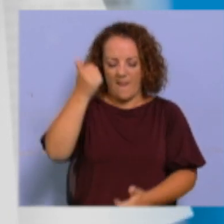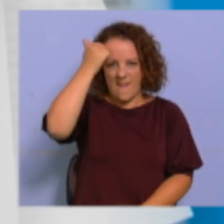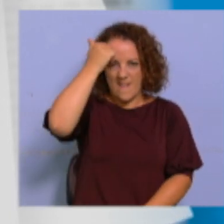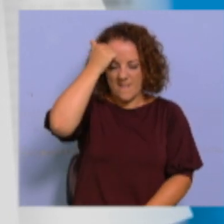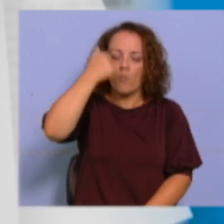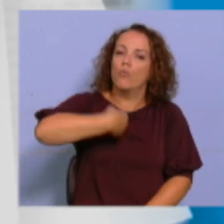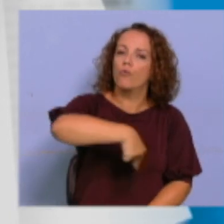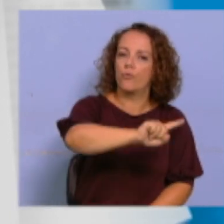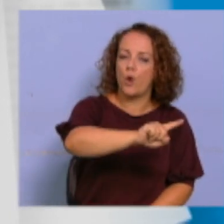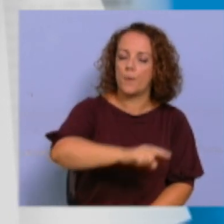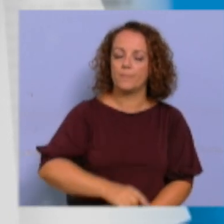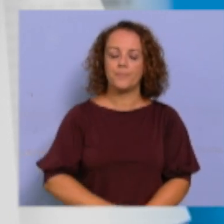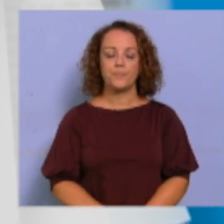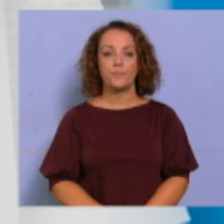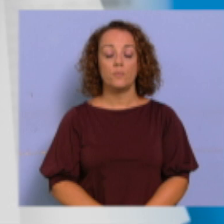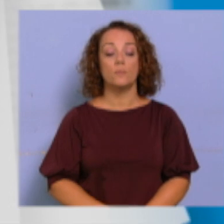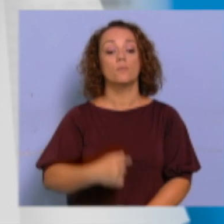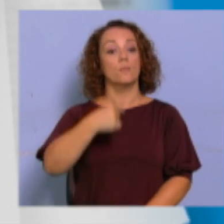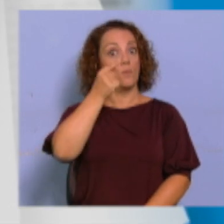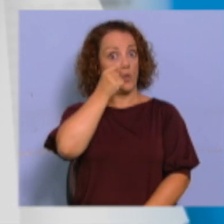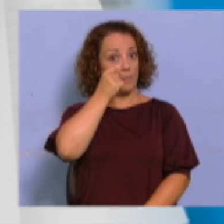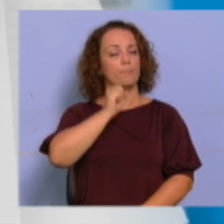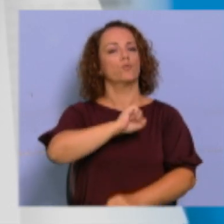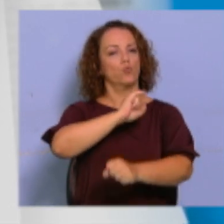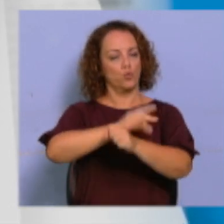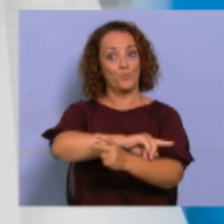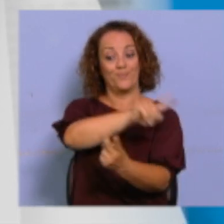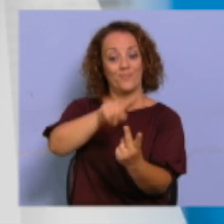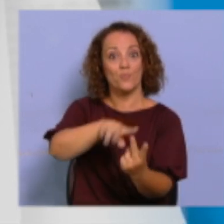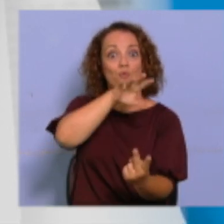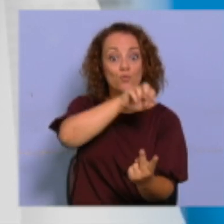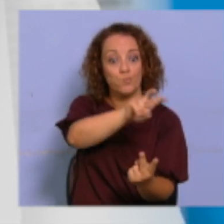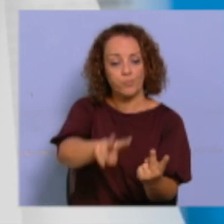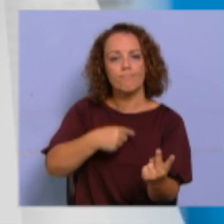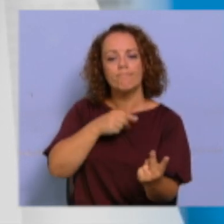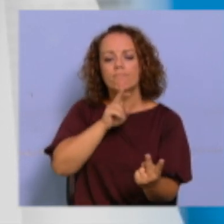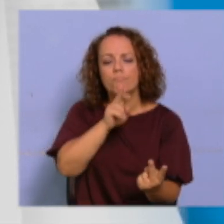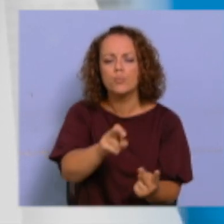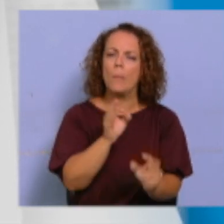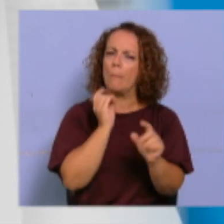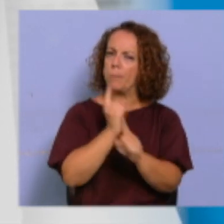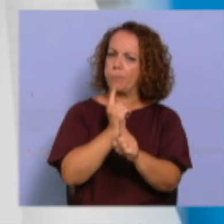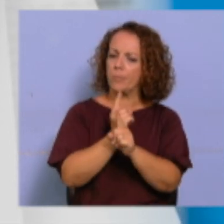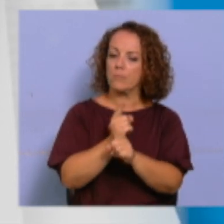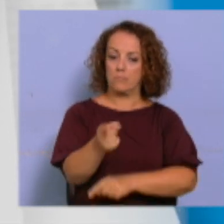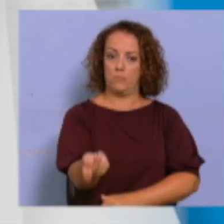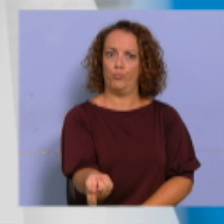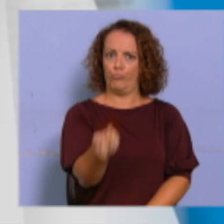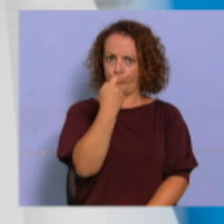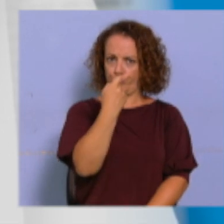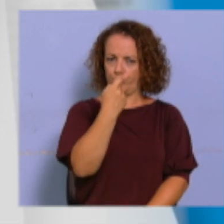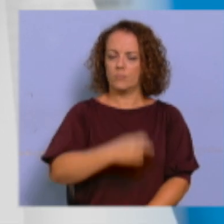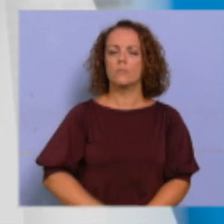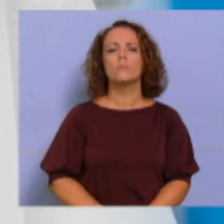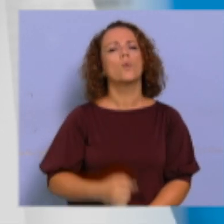foi. O homem dirigiu-se ao segundo filho e falou-lhe do mesmo modo. Ele respondeu: